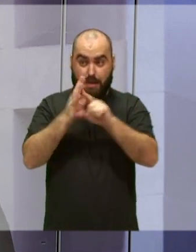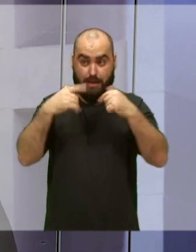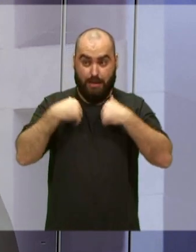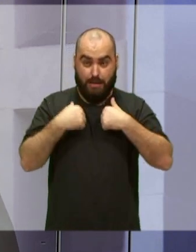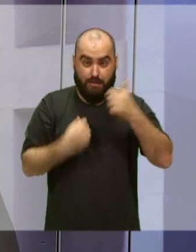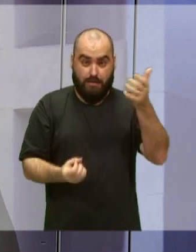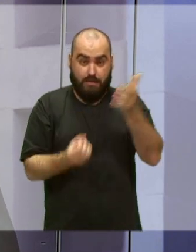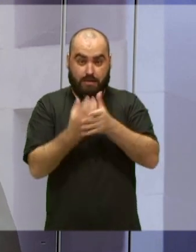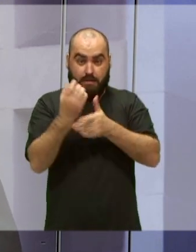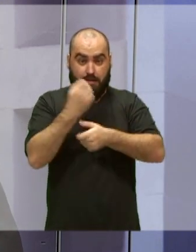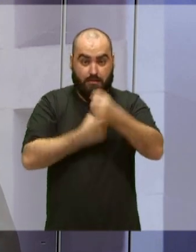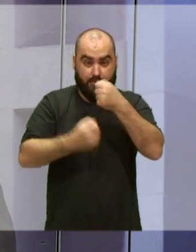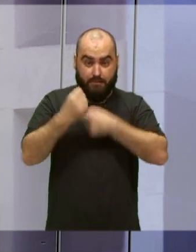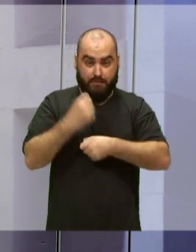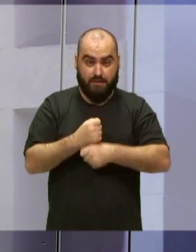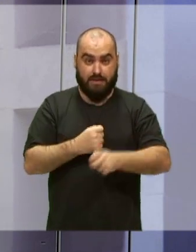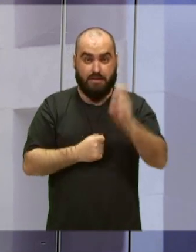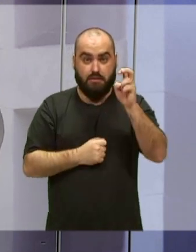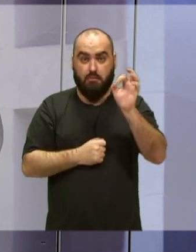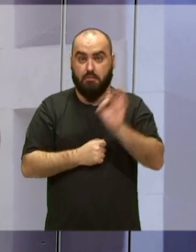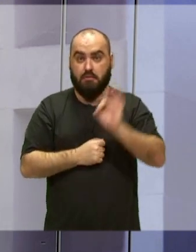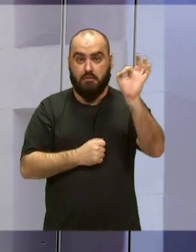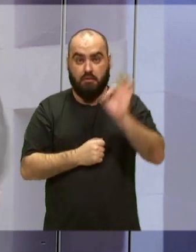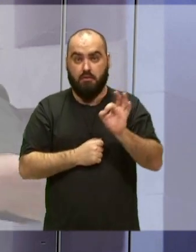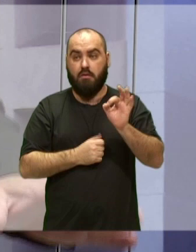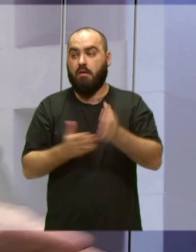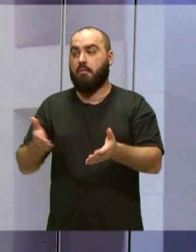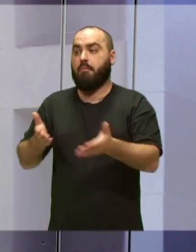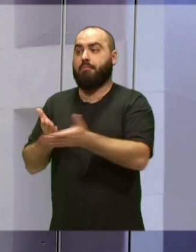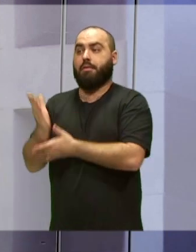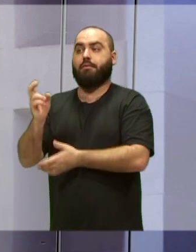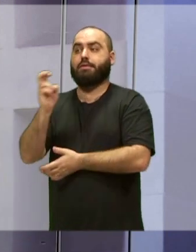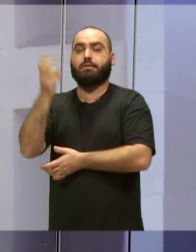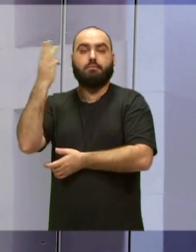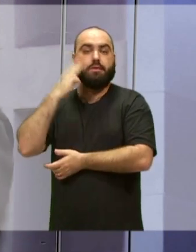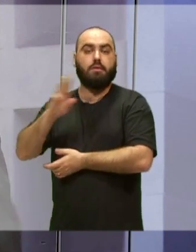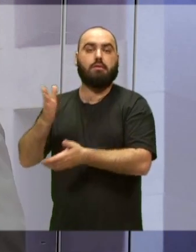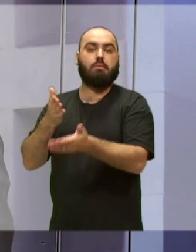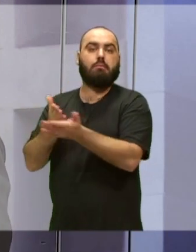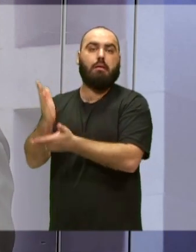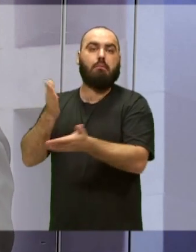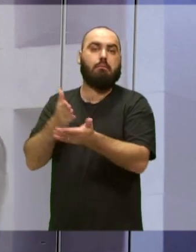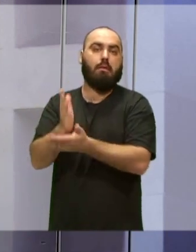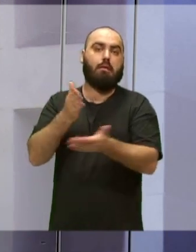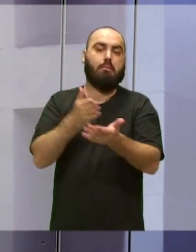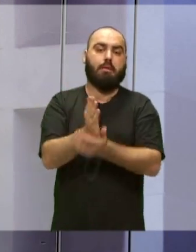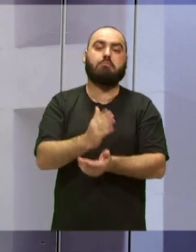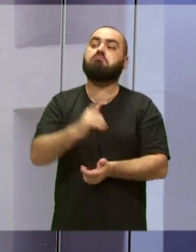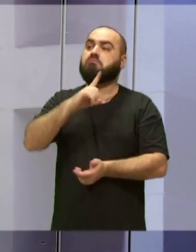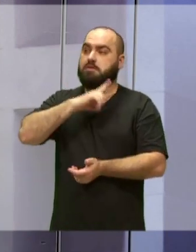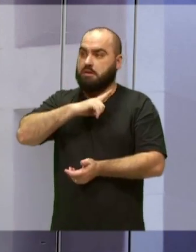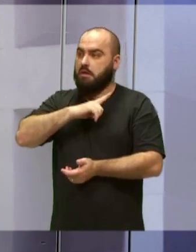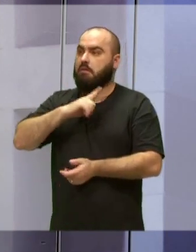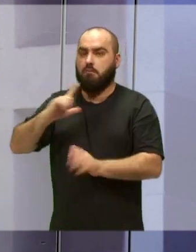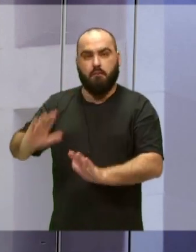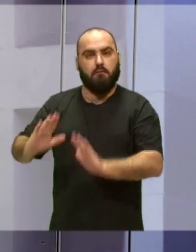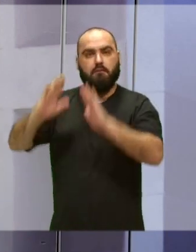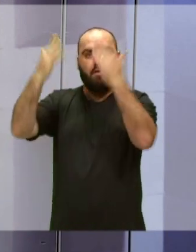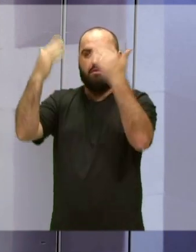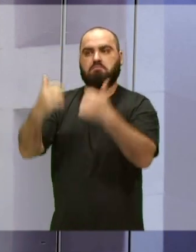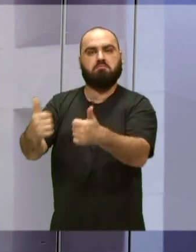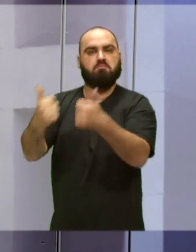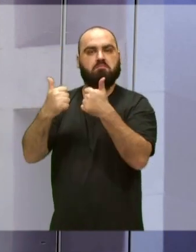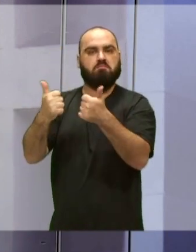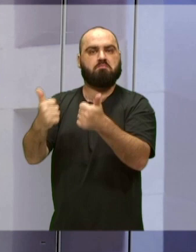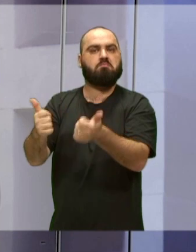eu produzi o ano anterior de 5% aprovava 5 milhões e ó acontecia marejada que maravilha mas o